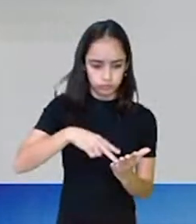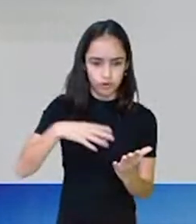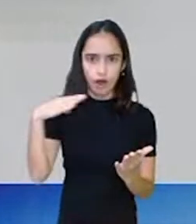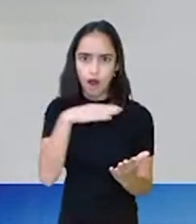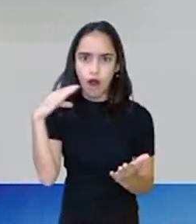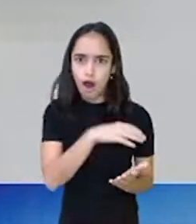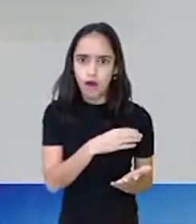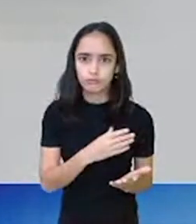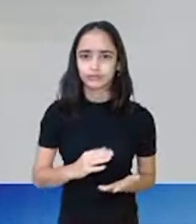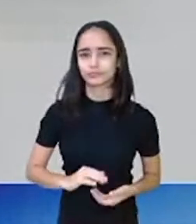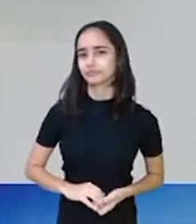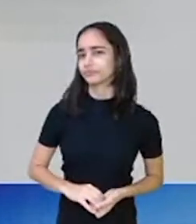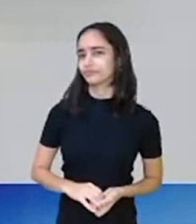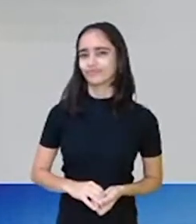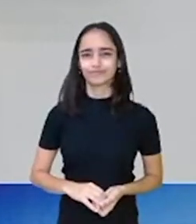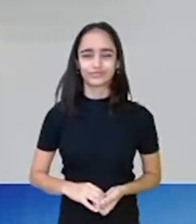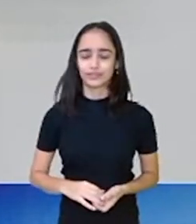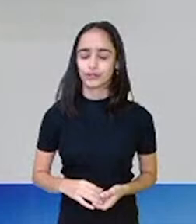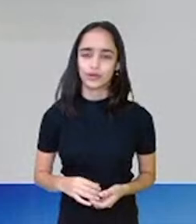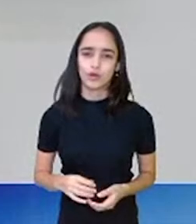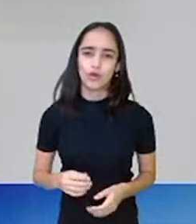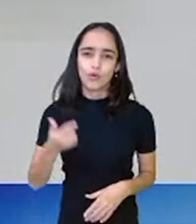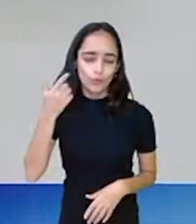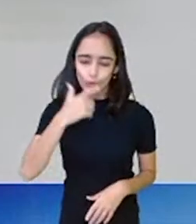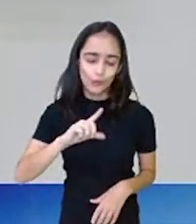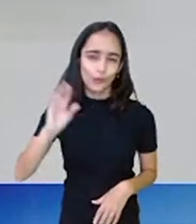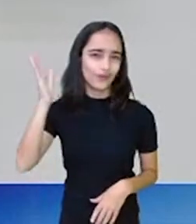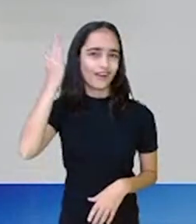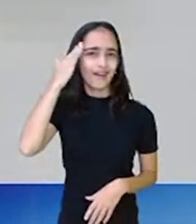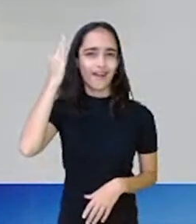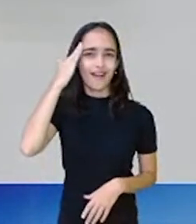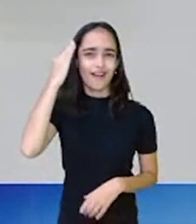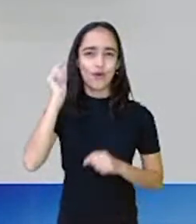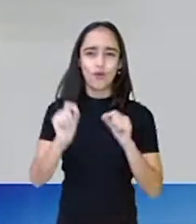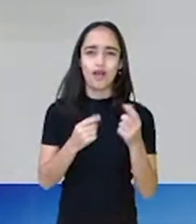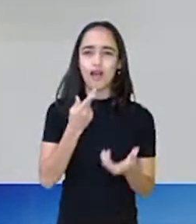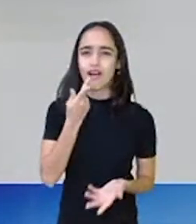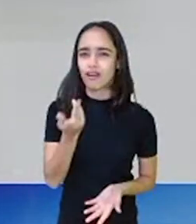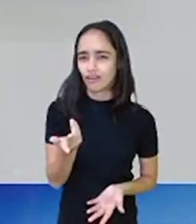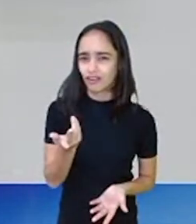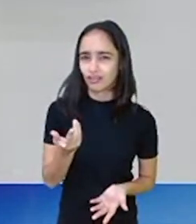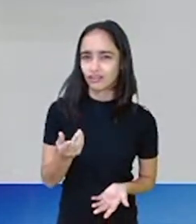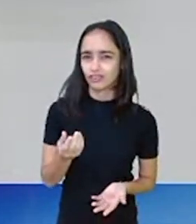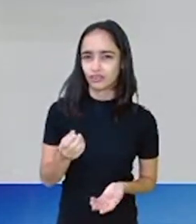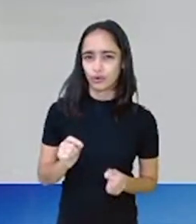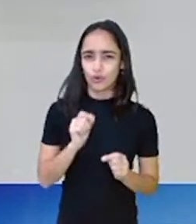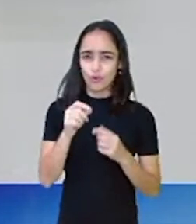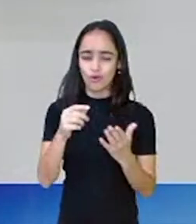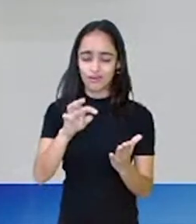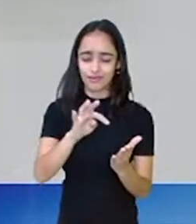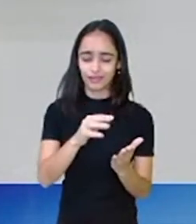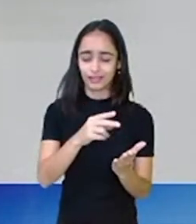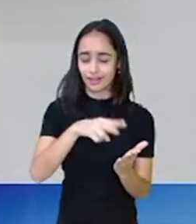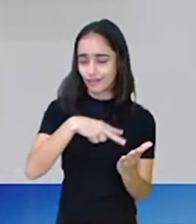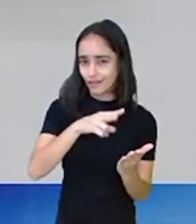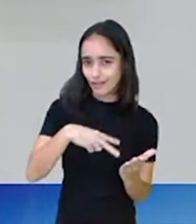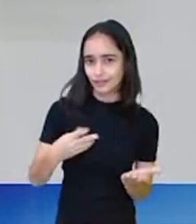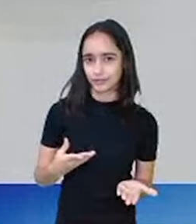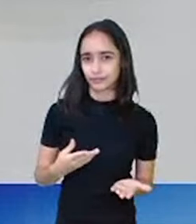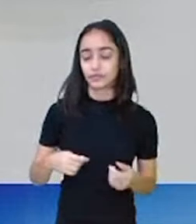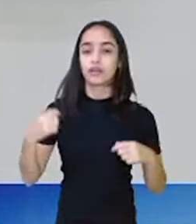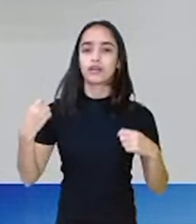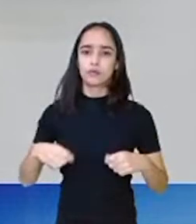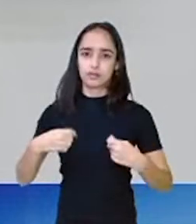Respira. Vocês nem iam entender o que eu estava falando. A pausa para fazer aí